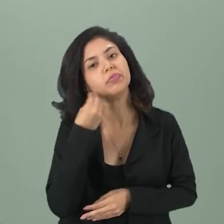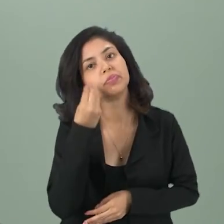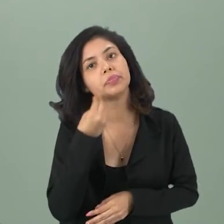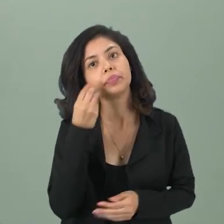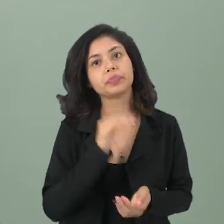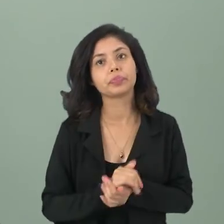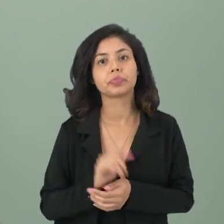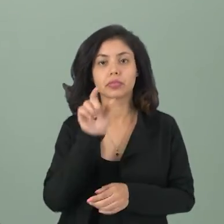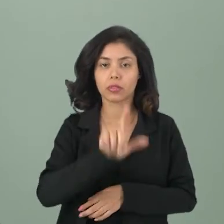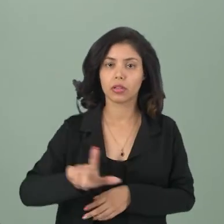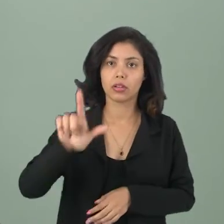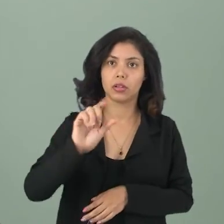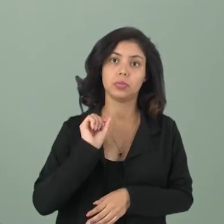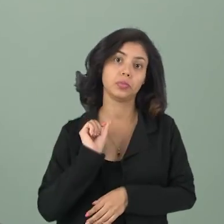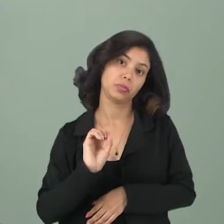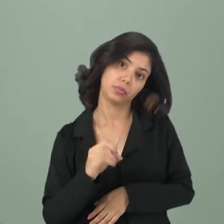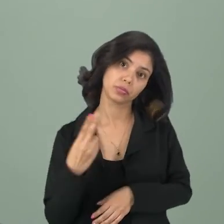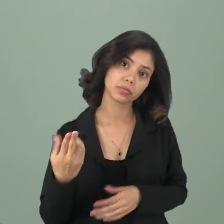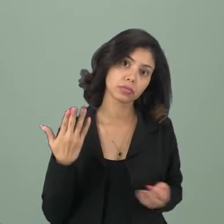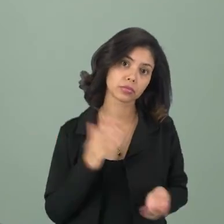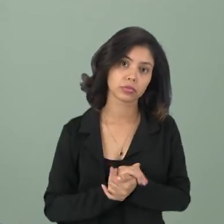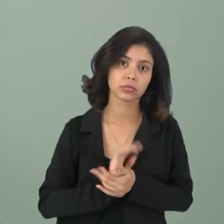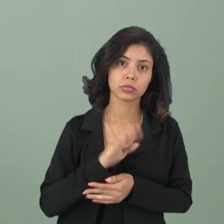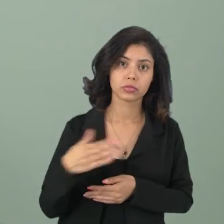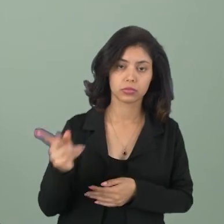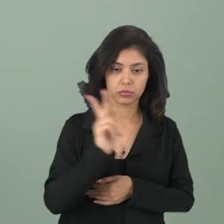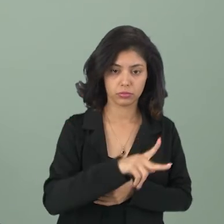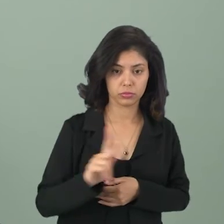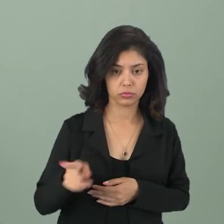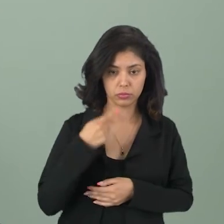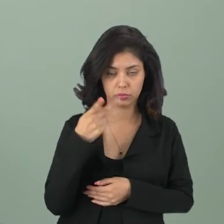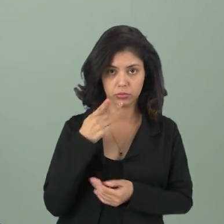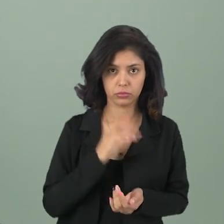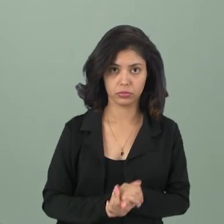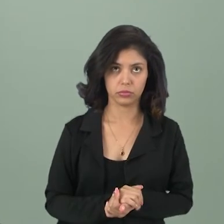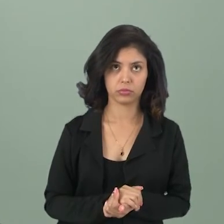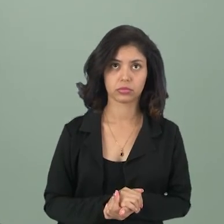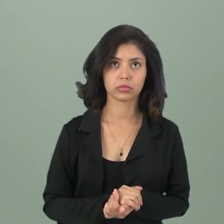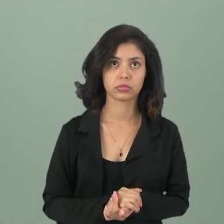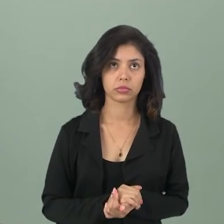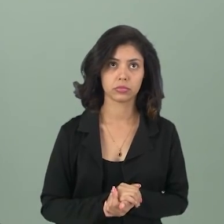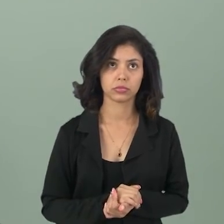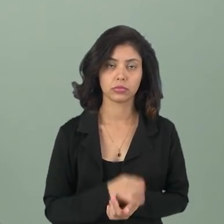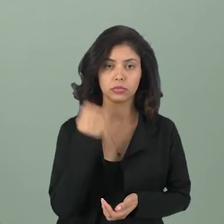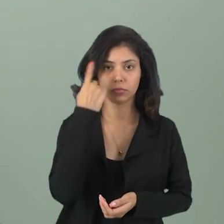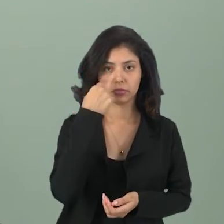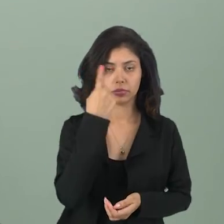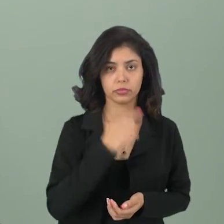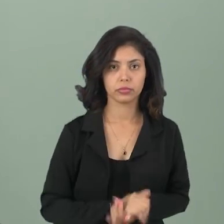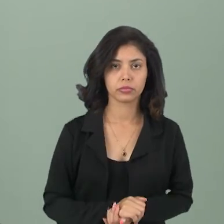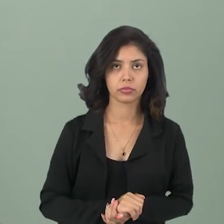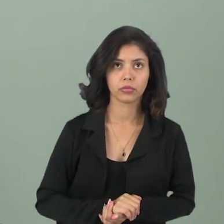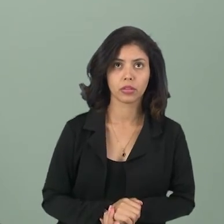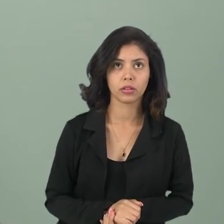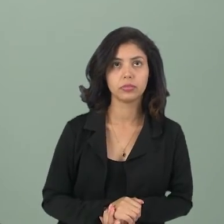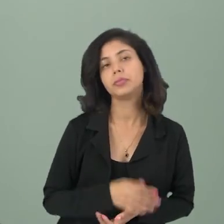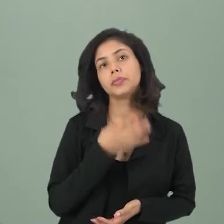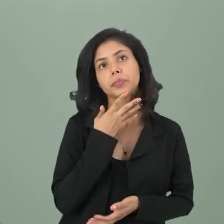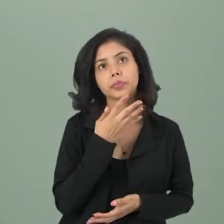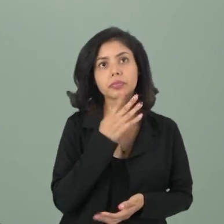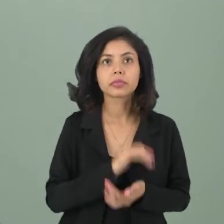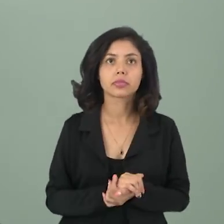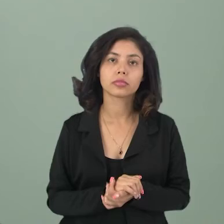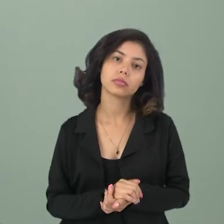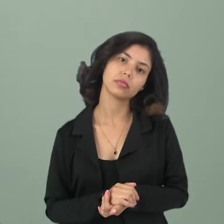experiência literária né Ou seja quando um professor falar de um livro né exemplo espanhol né geralmente vocês estão uma pergunta conheço e lá